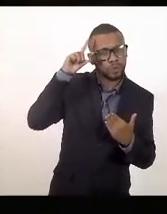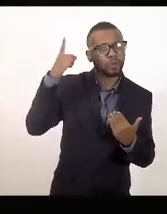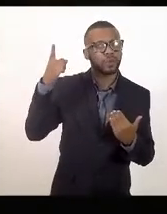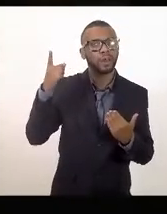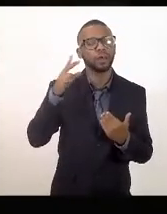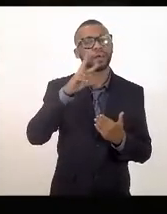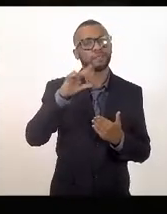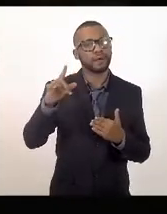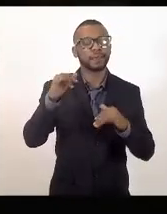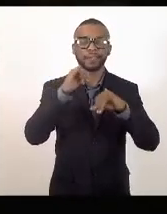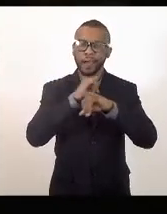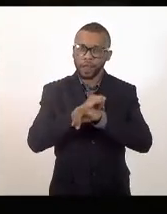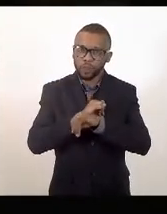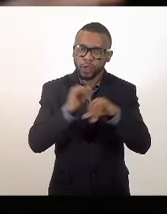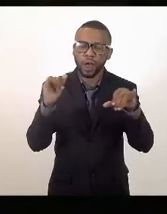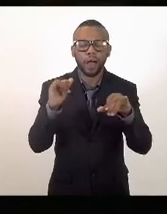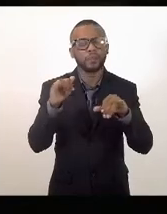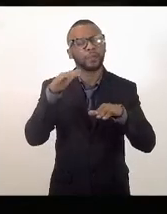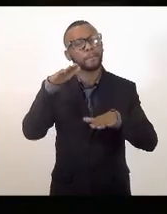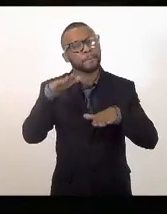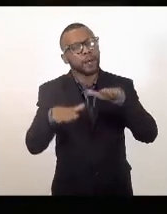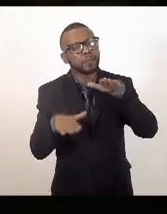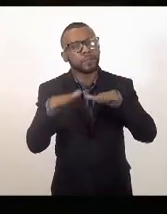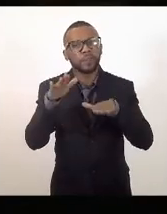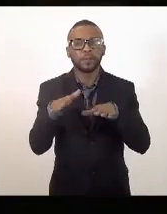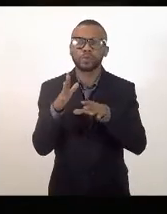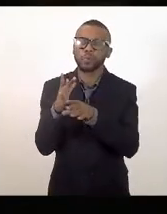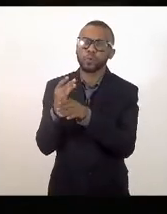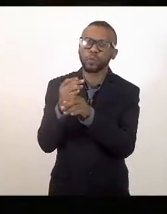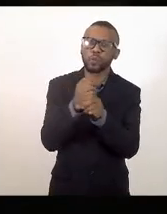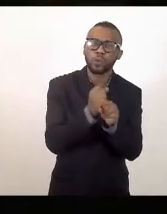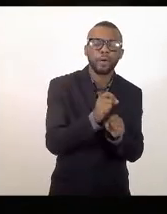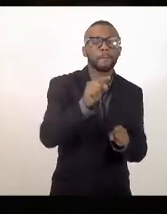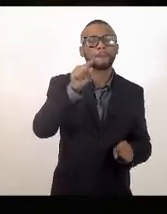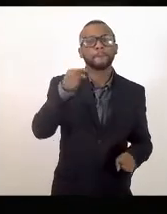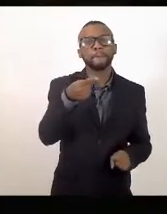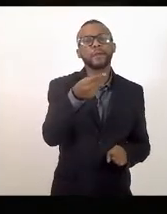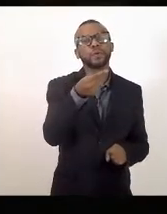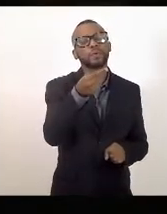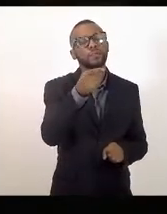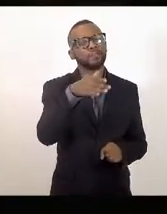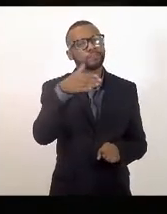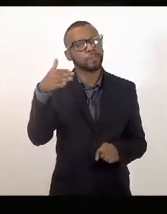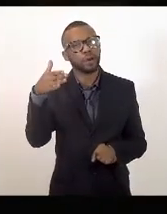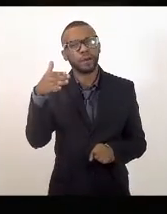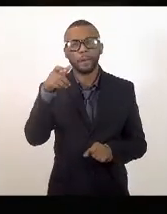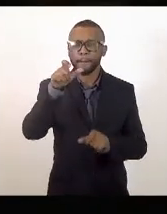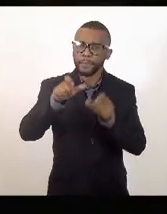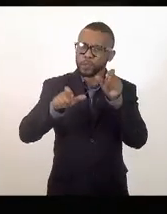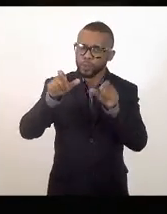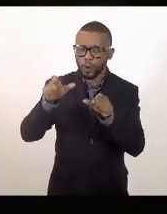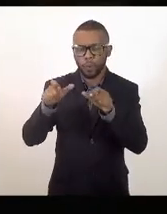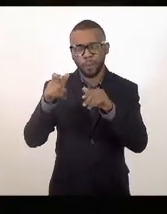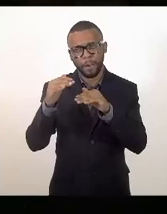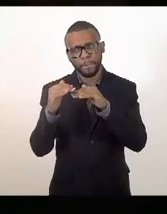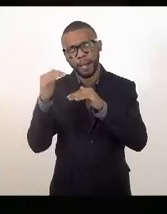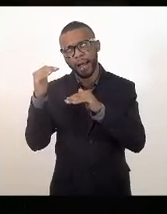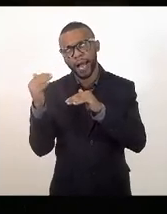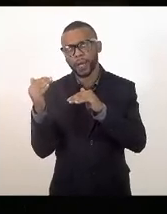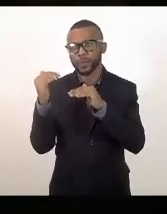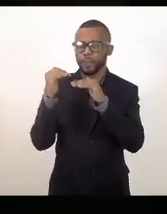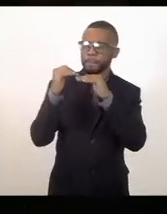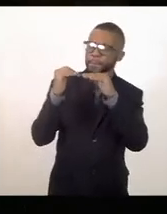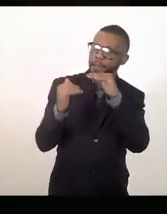vai ser anunciado em torno de 1.000 e tantas pessoas, para mais ou para menos. E pouco, para